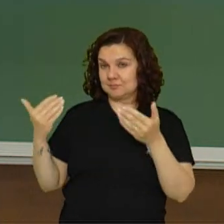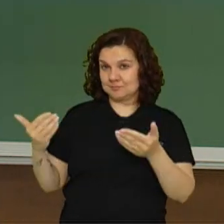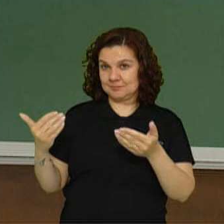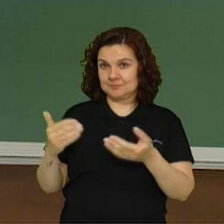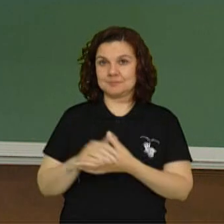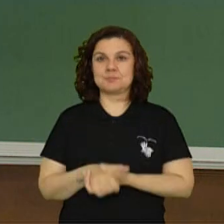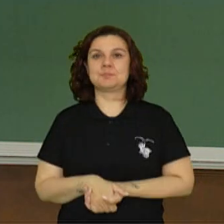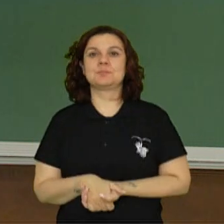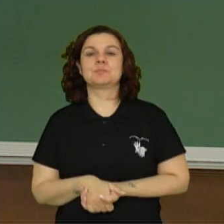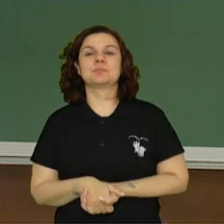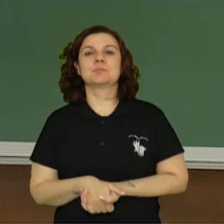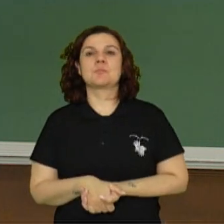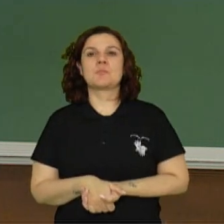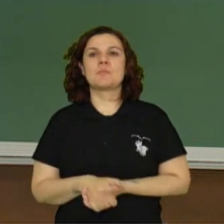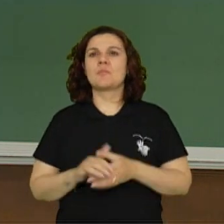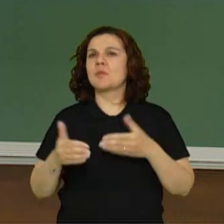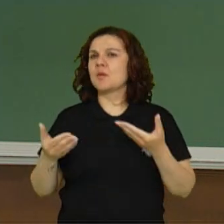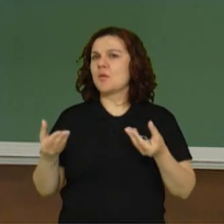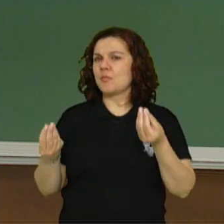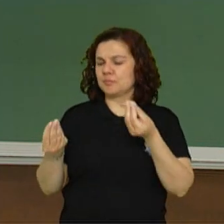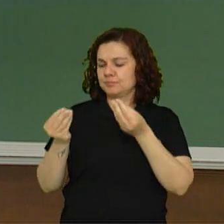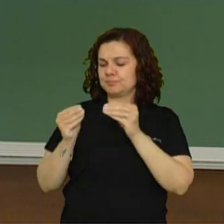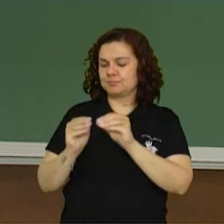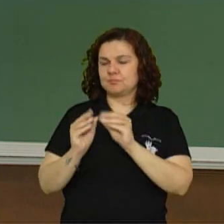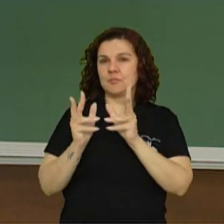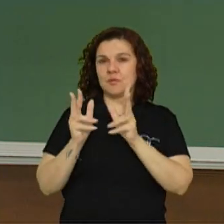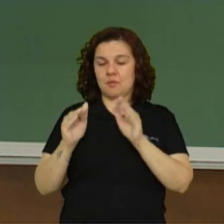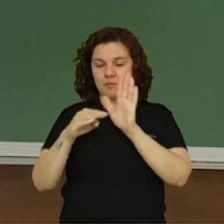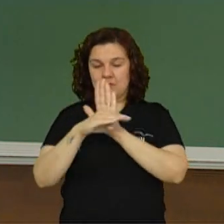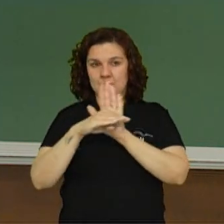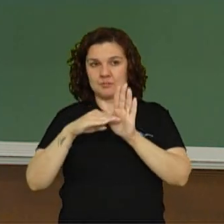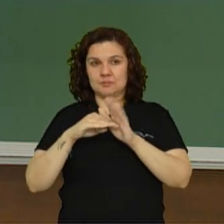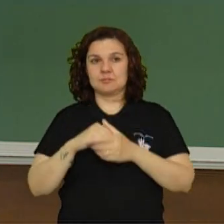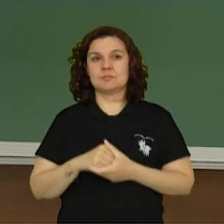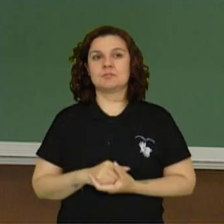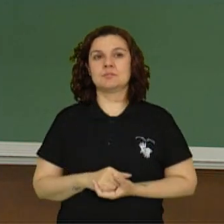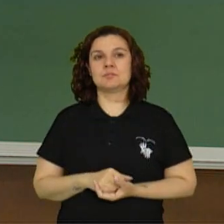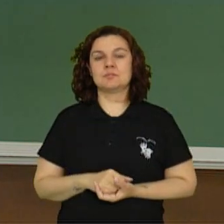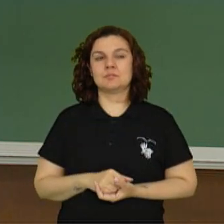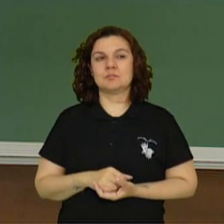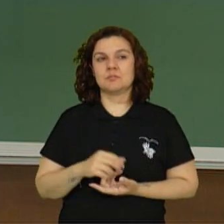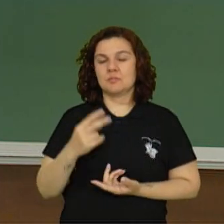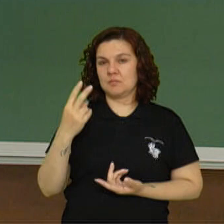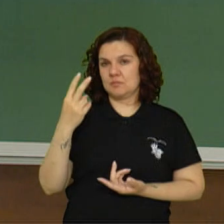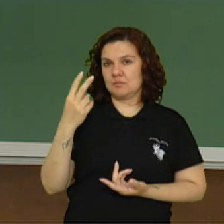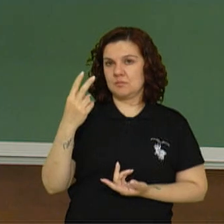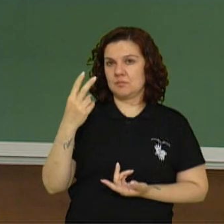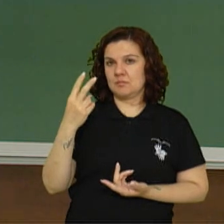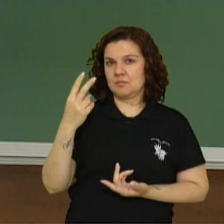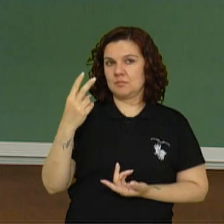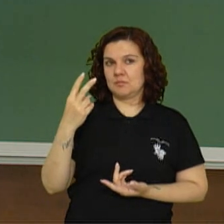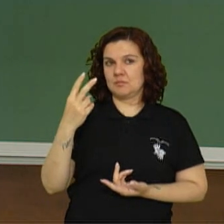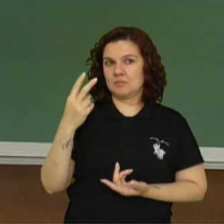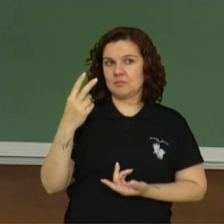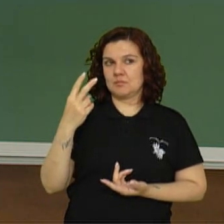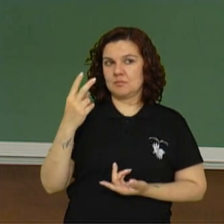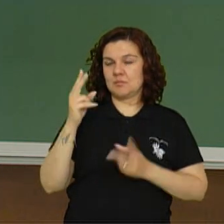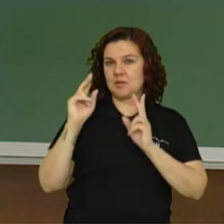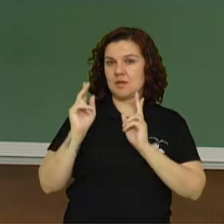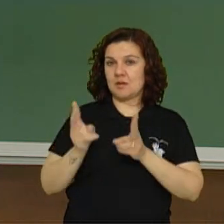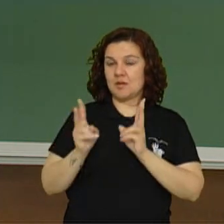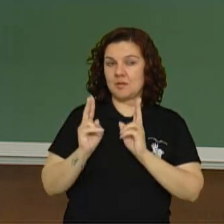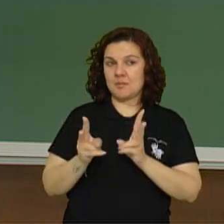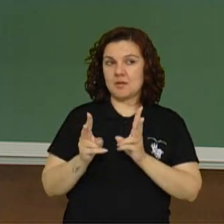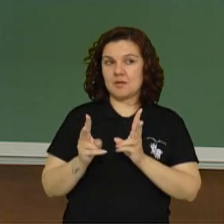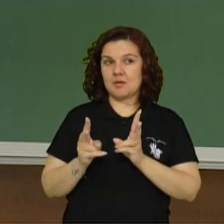mesma variável Y. Vamos deixar todo mundo com fração? 2 é a mesma